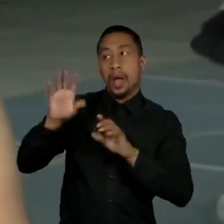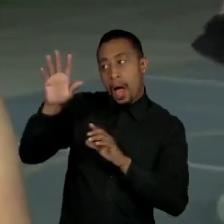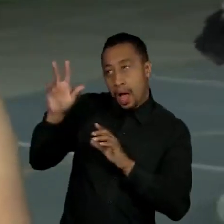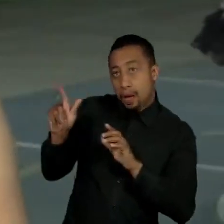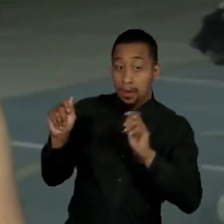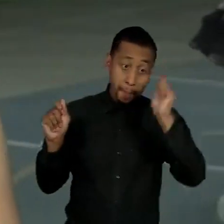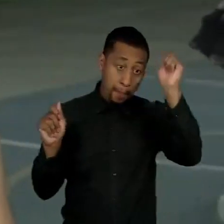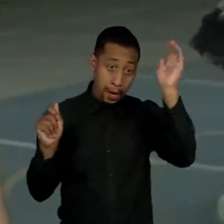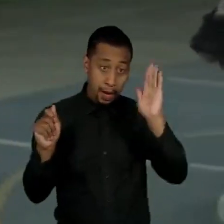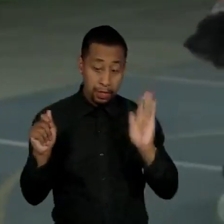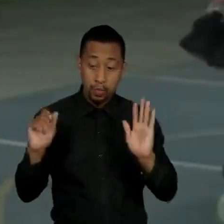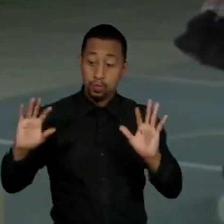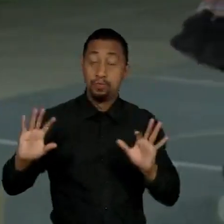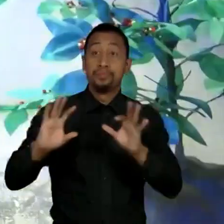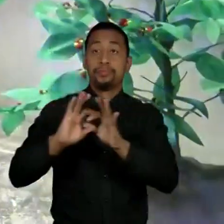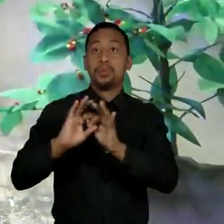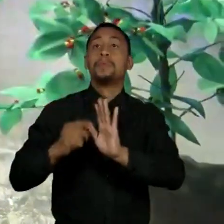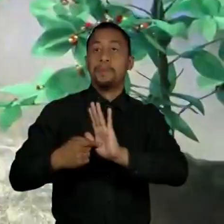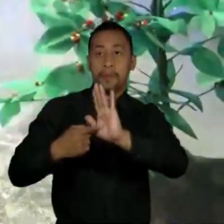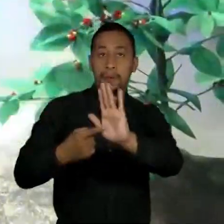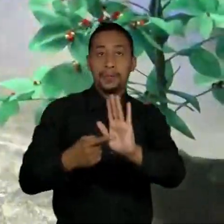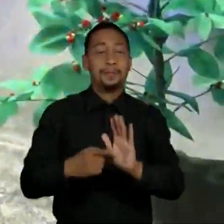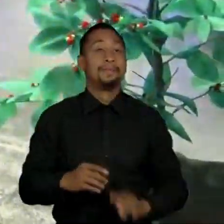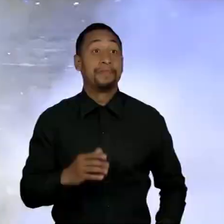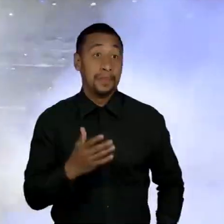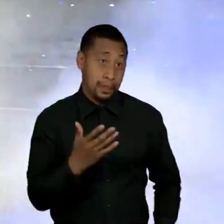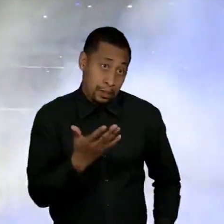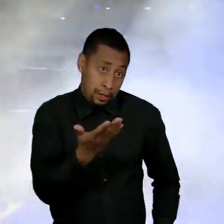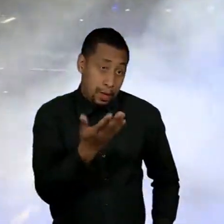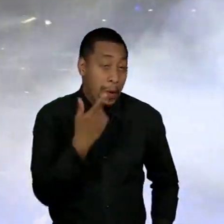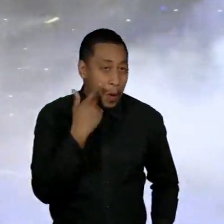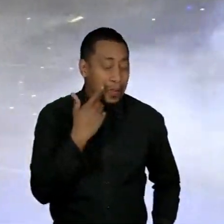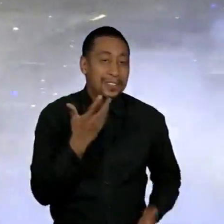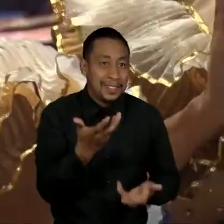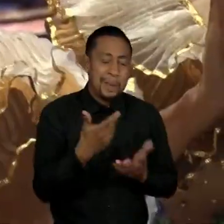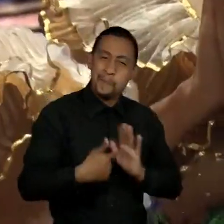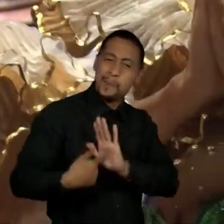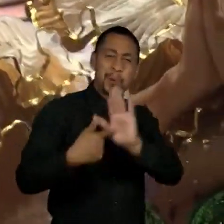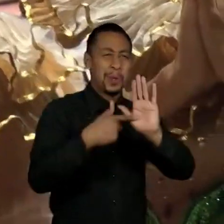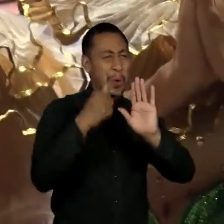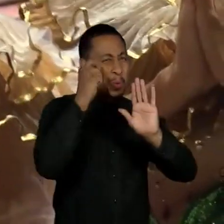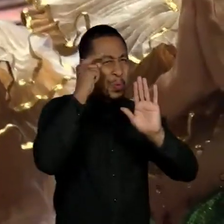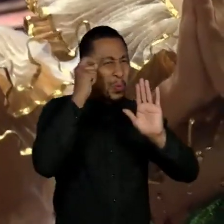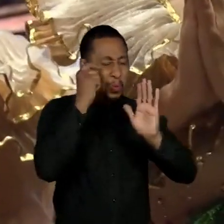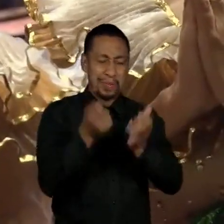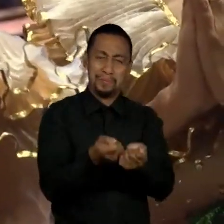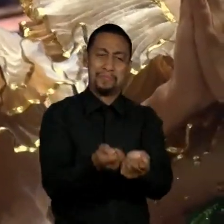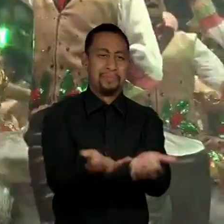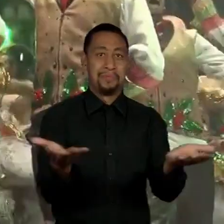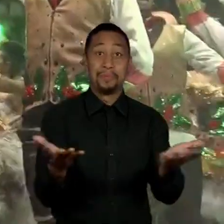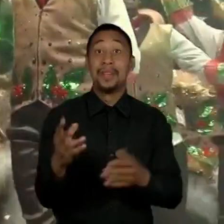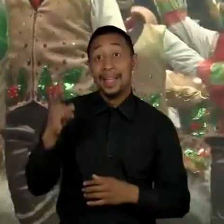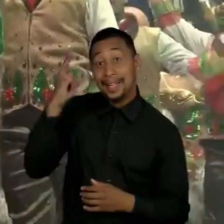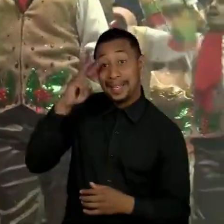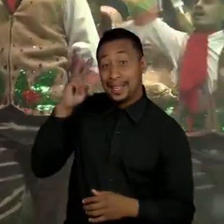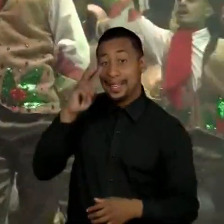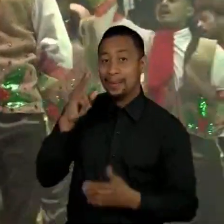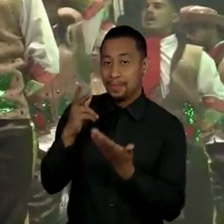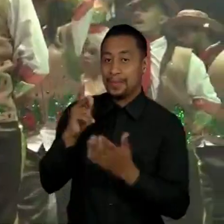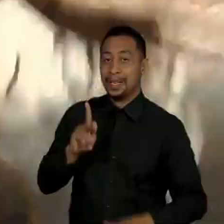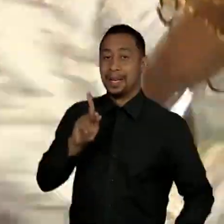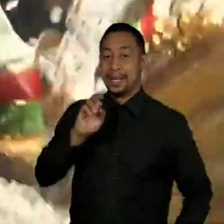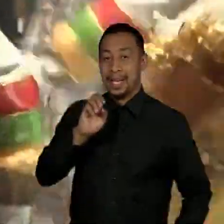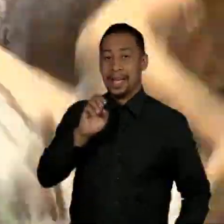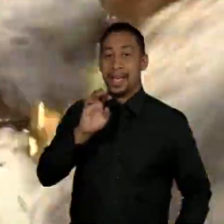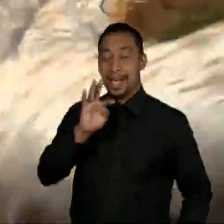mundo entenda que o nosso maior desejo é mostrar a cultura para todo mundo. Lembram da Ketley e do